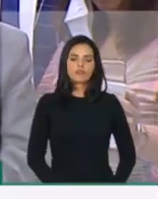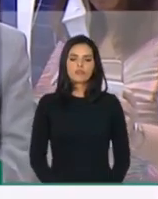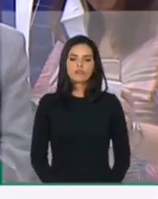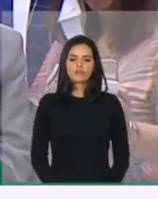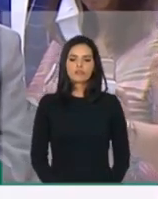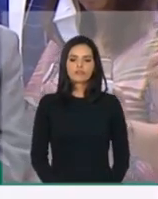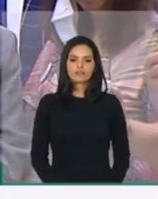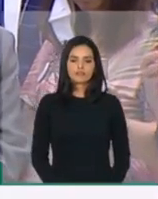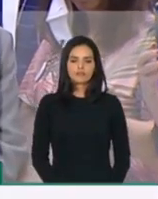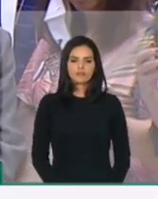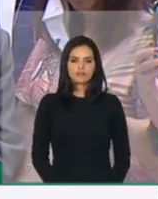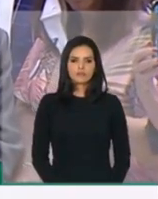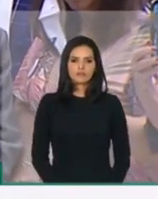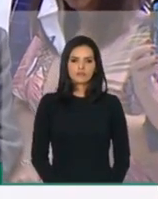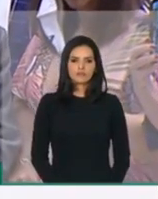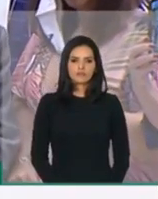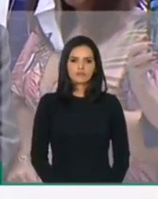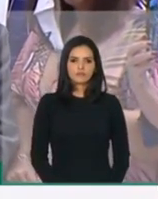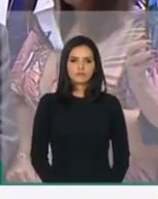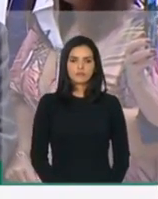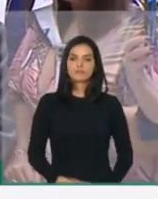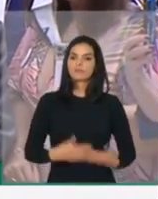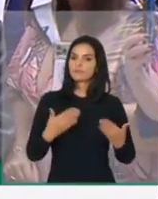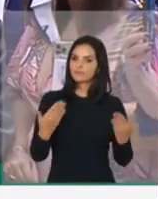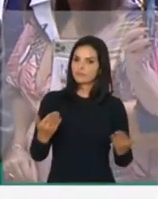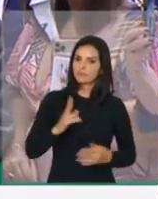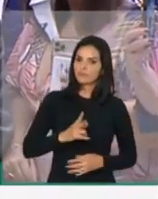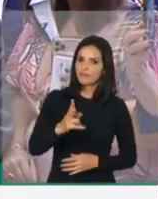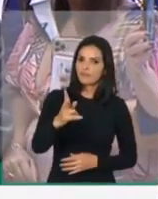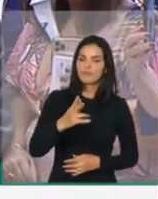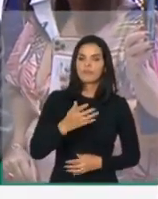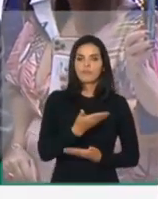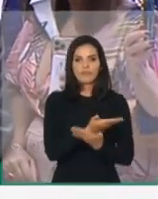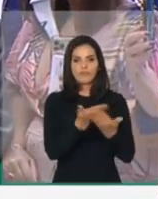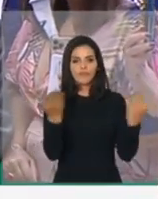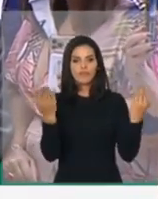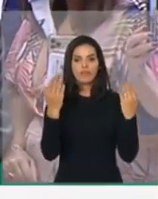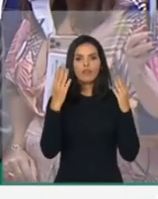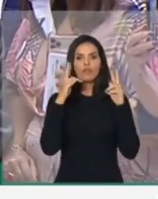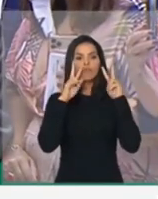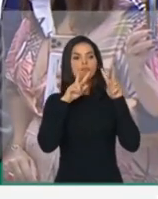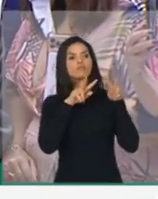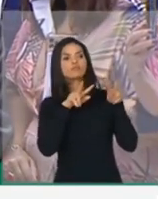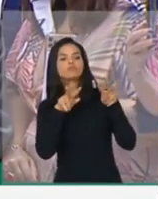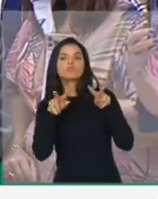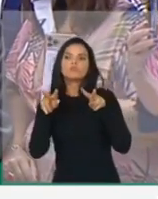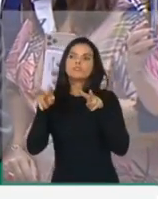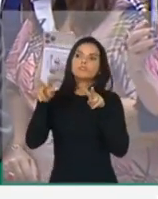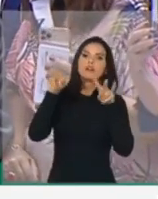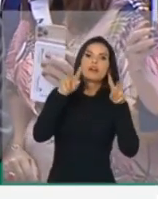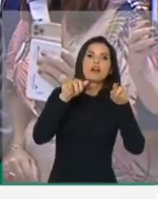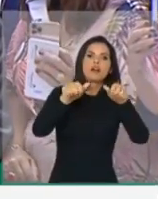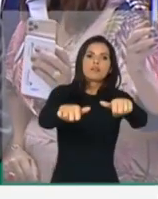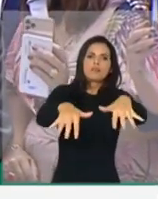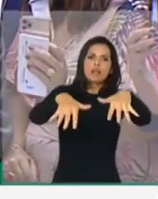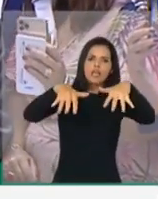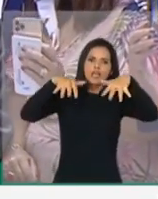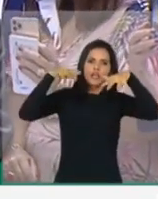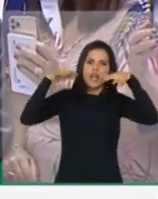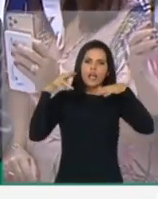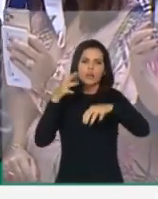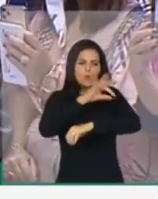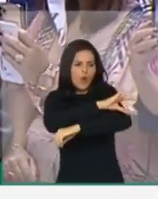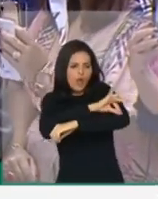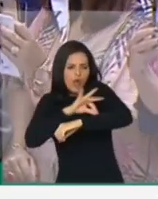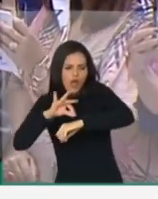Minhas senhoras e meus senhores, aqui deste ponto de visão, é possível observar a arquitetura deste plenário.